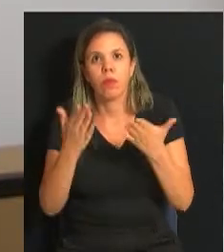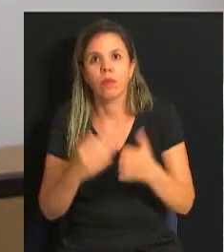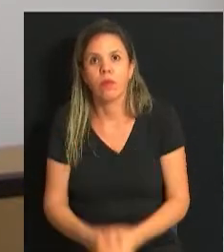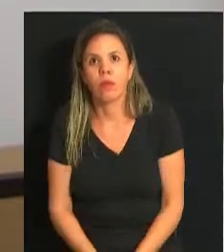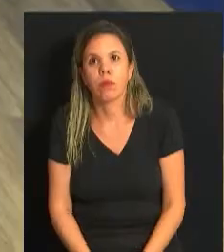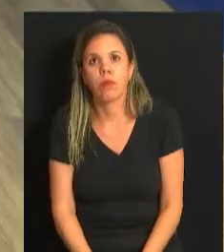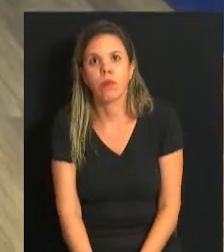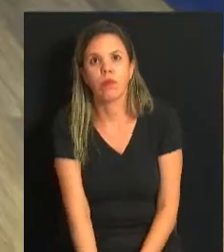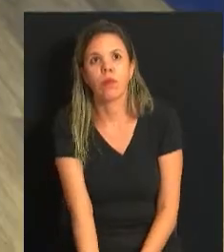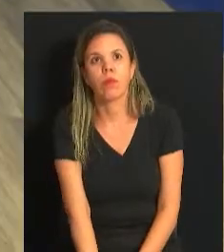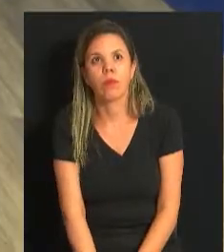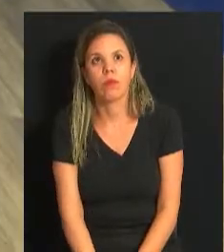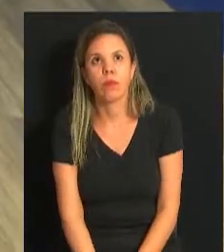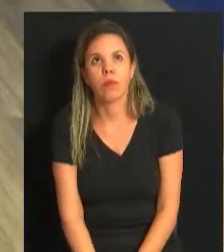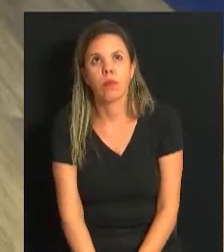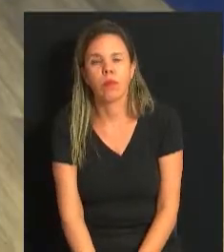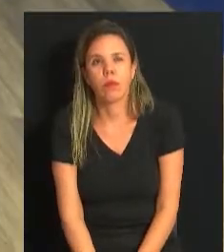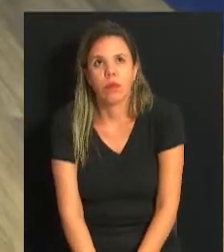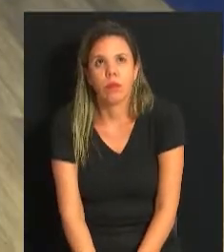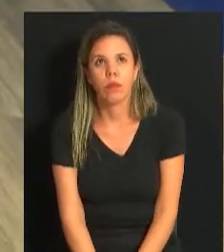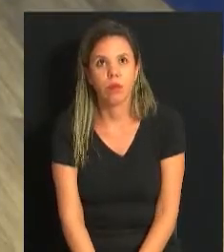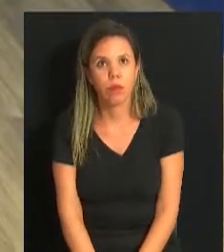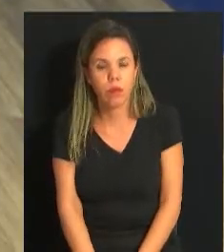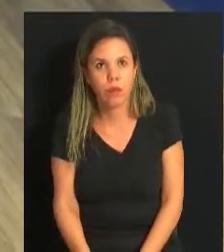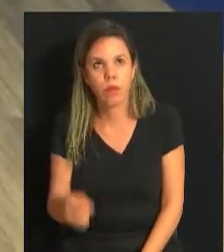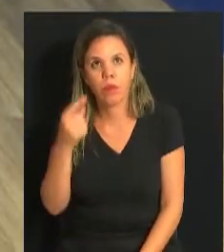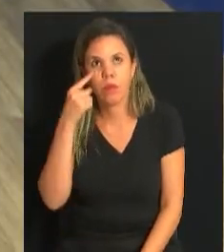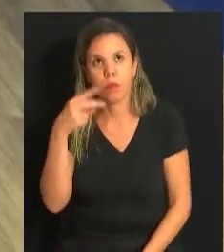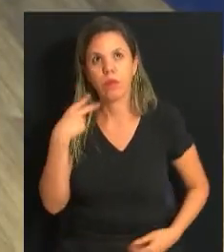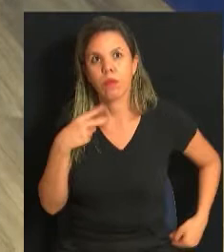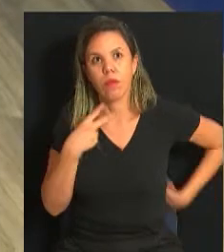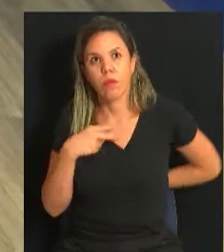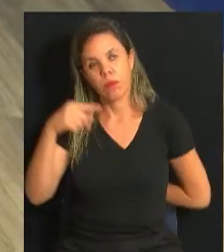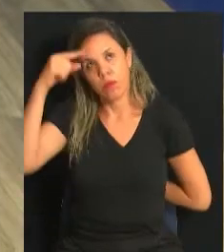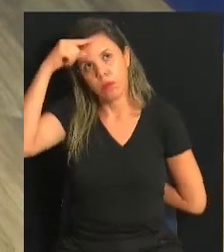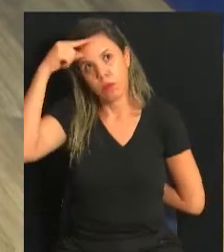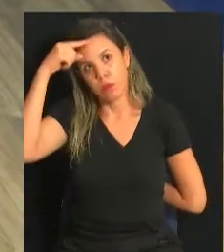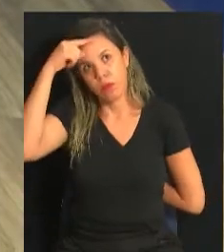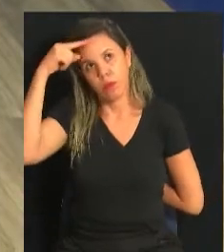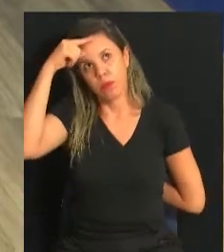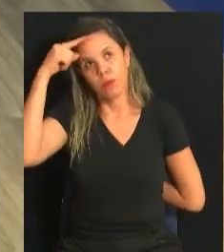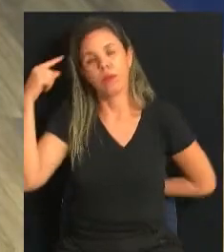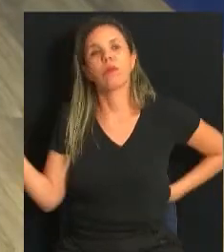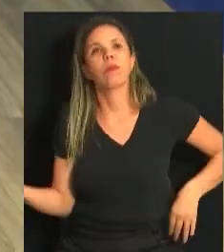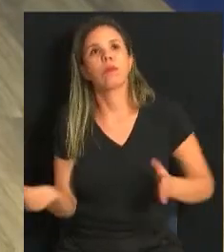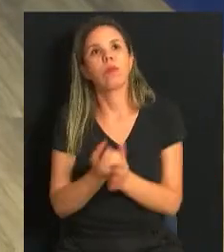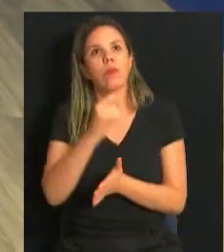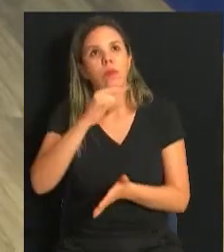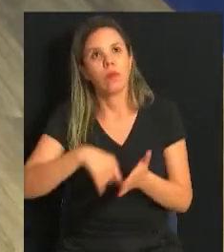isso e olha só o vereador o ato Alejandro protocolou uma Moção de